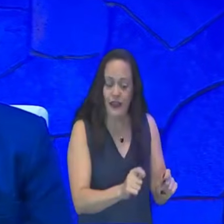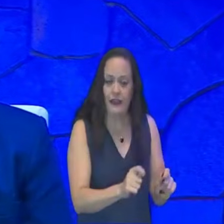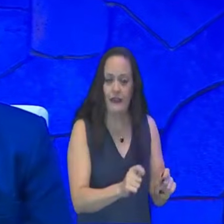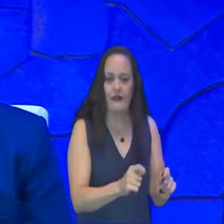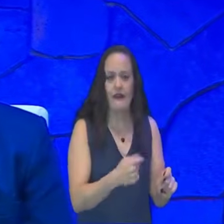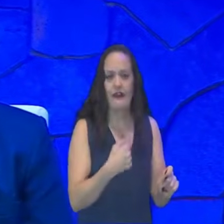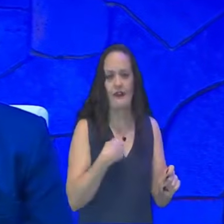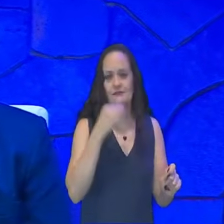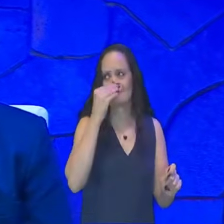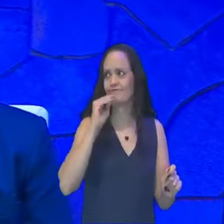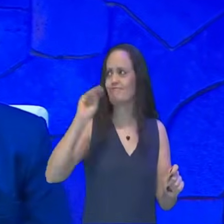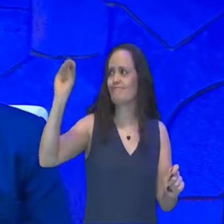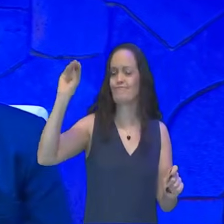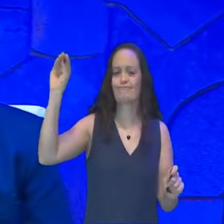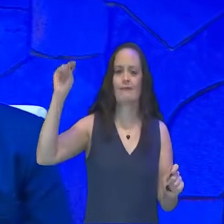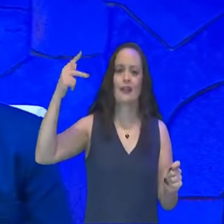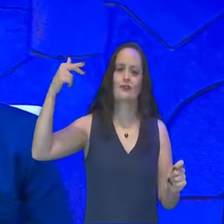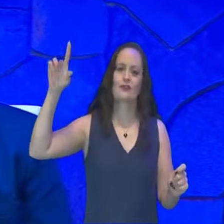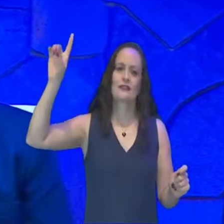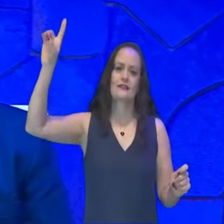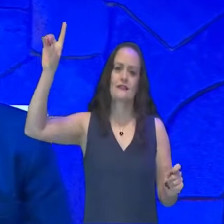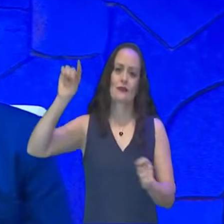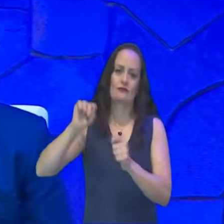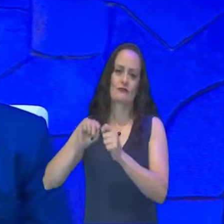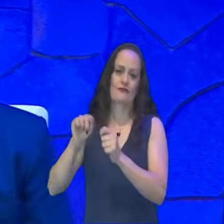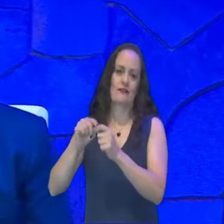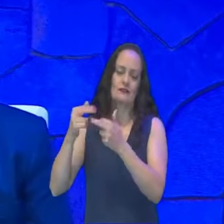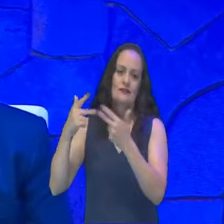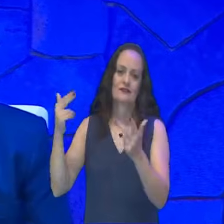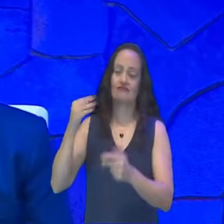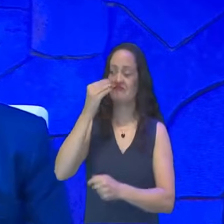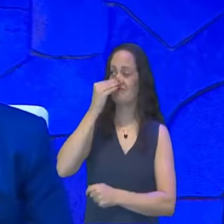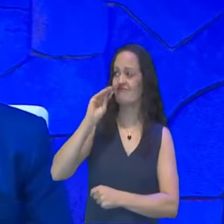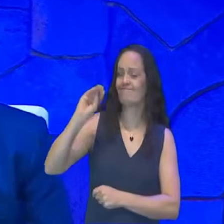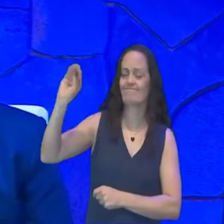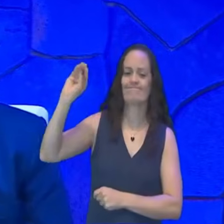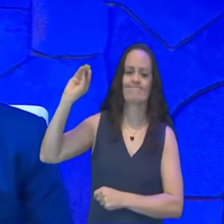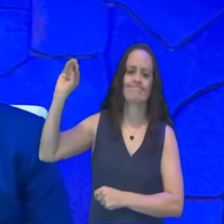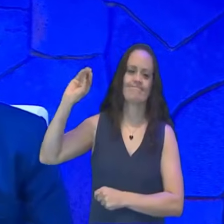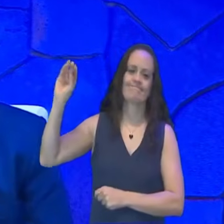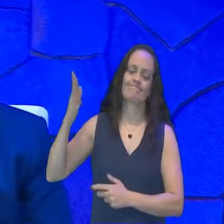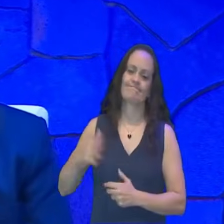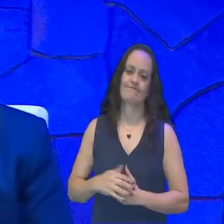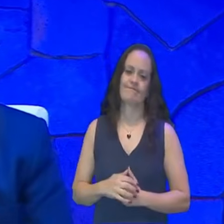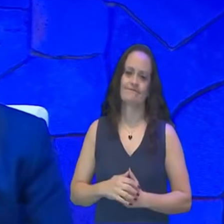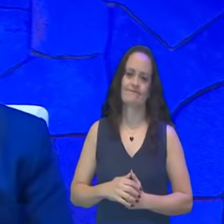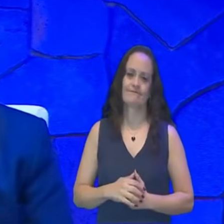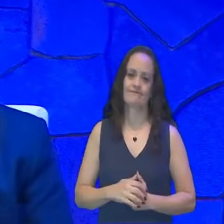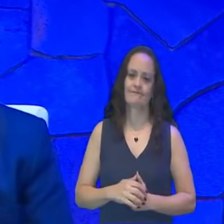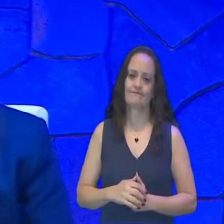abomina e a ignorar o que Cristo ama.